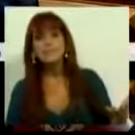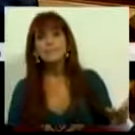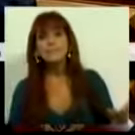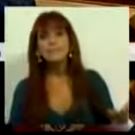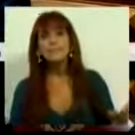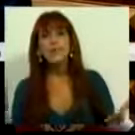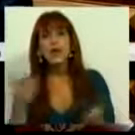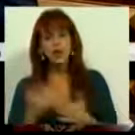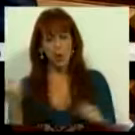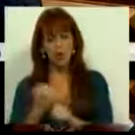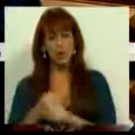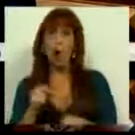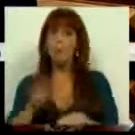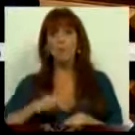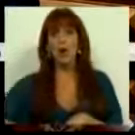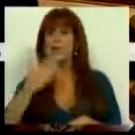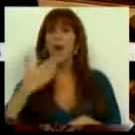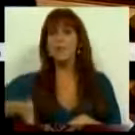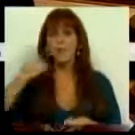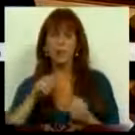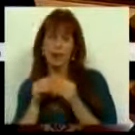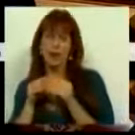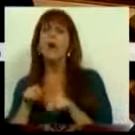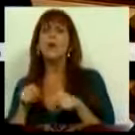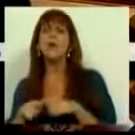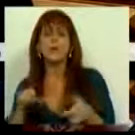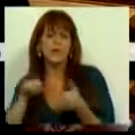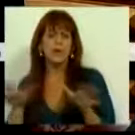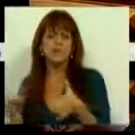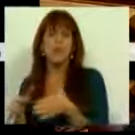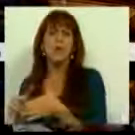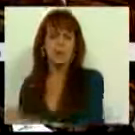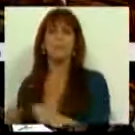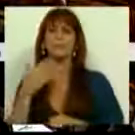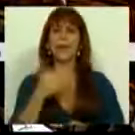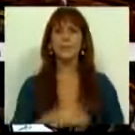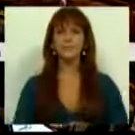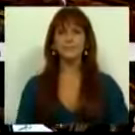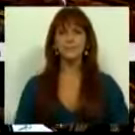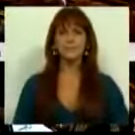por ação ou por omissão, coniventes com este centralismo desenfreado. Muito obrigado, Sr. Presidente.